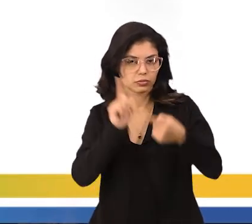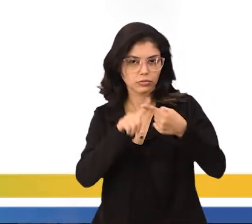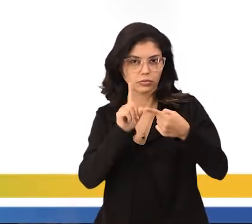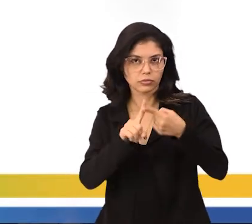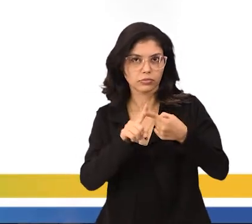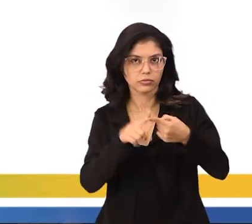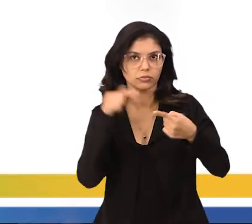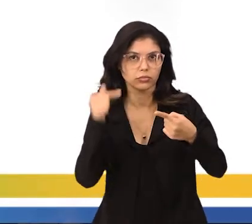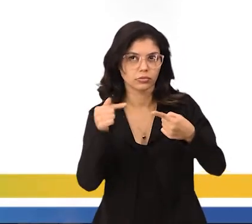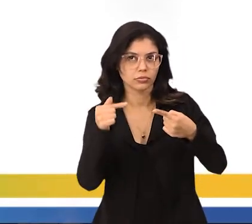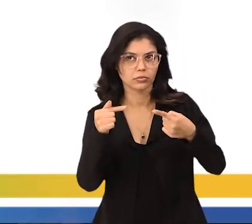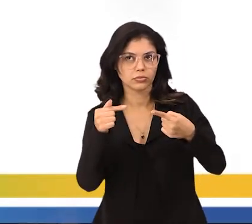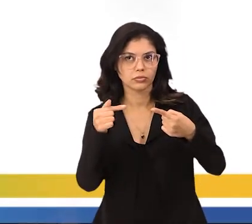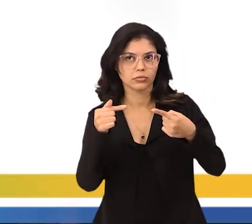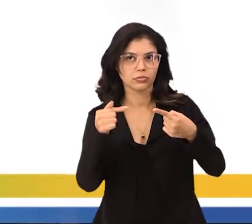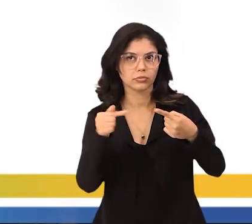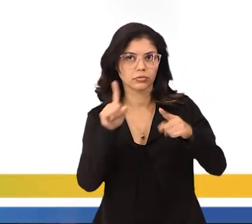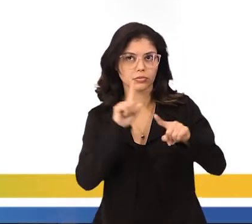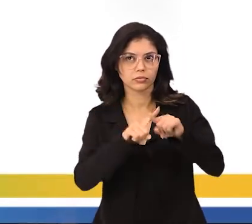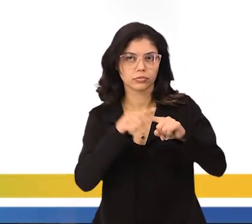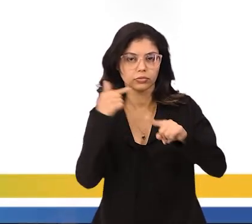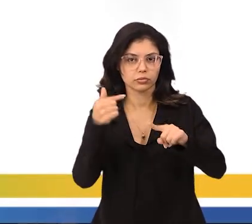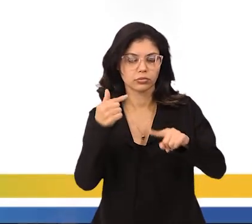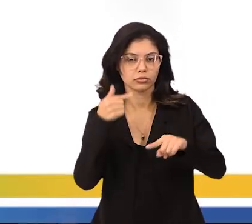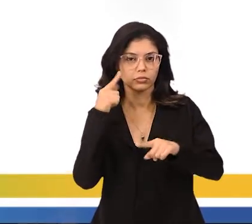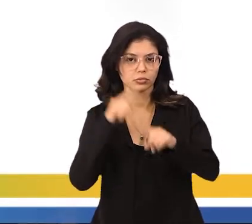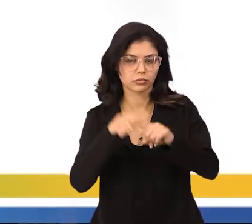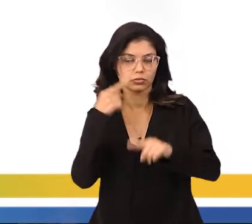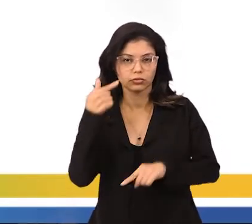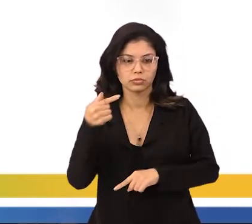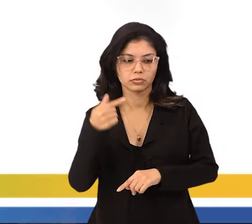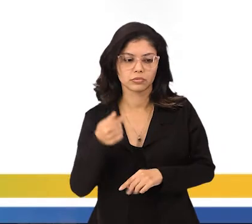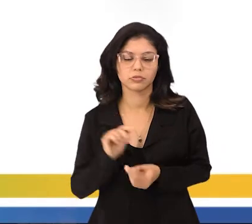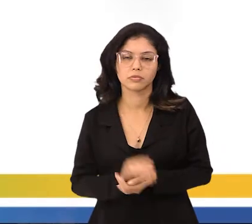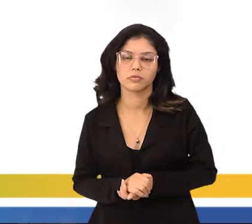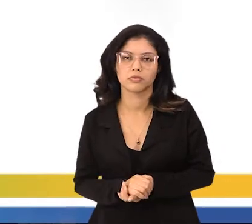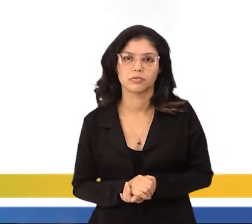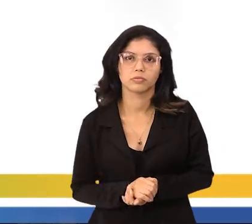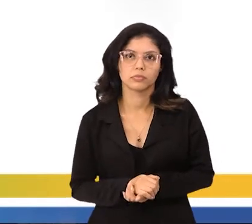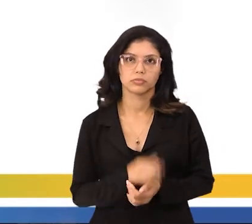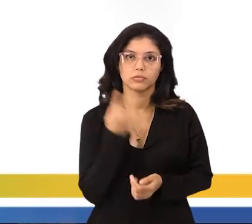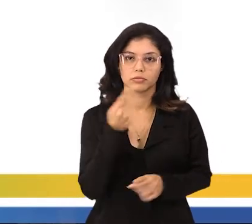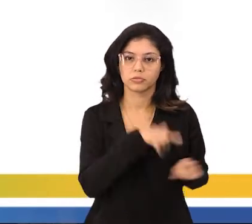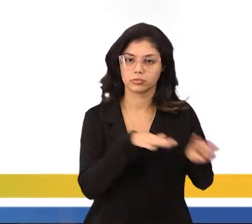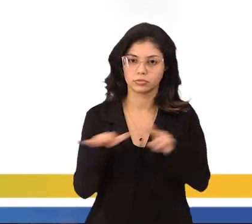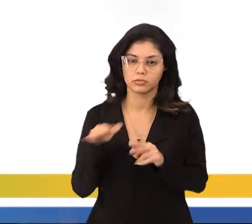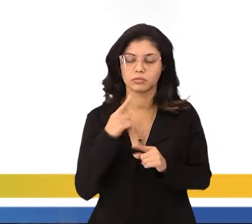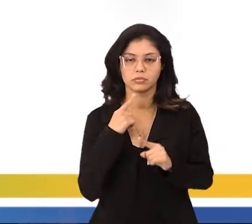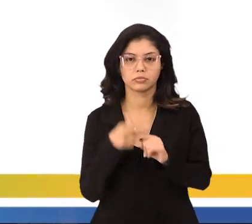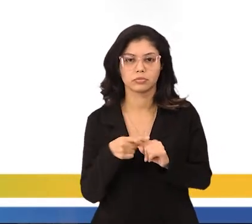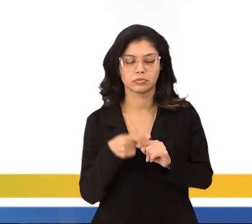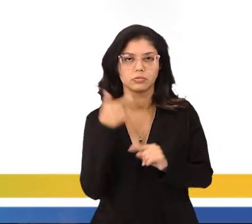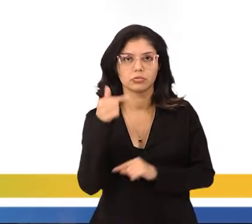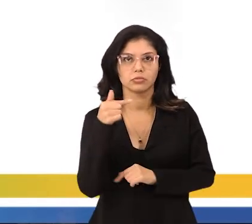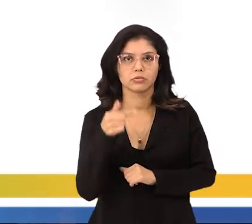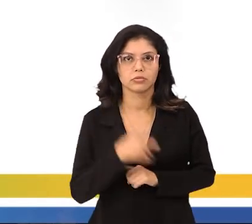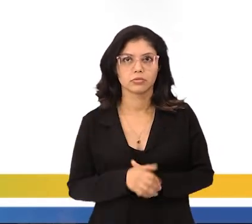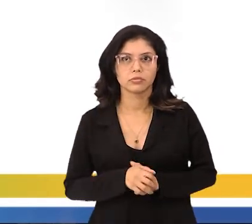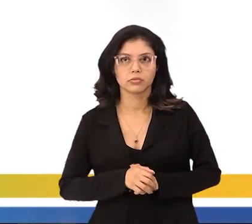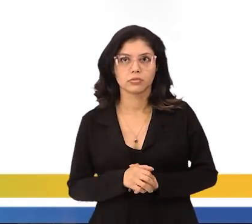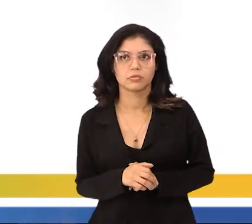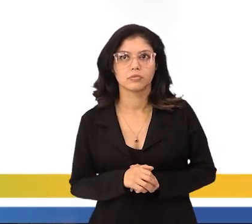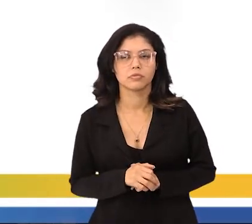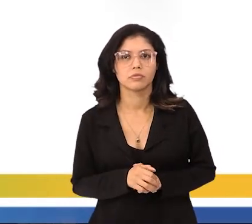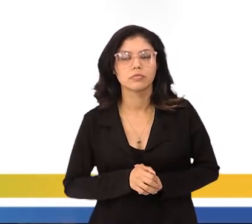Virgínia, ela toma 7 vezes 7 gotas. Ok? Em uma semana, o total vai ser 7